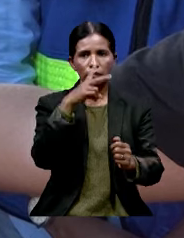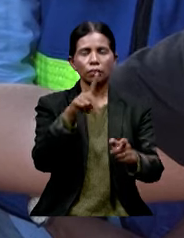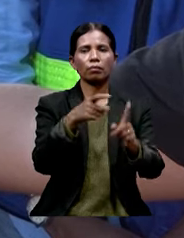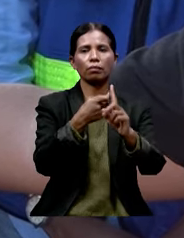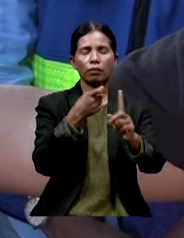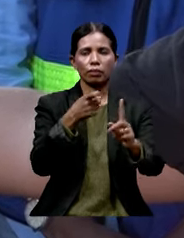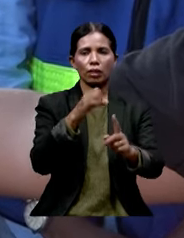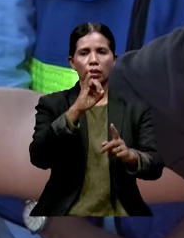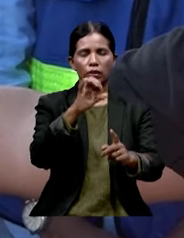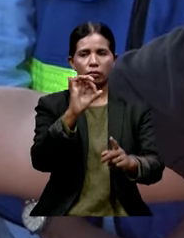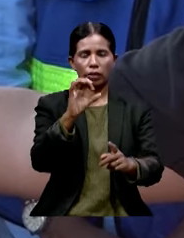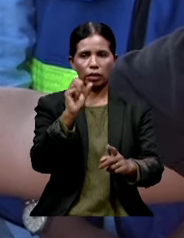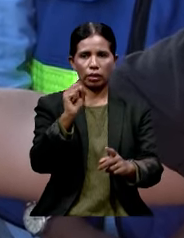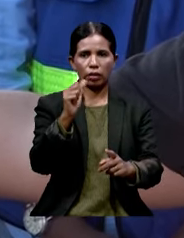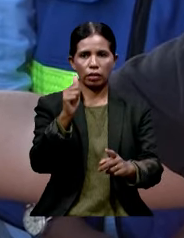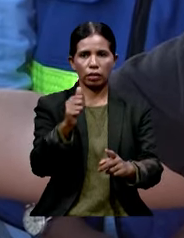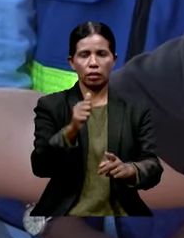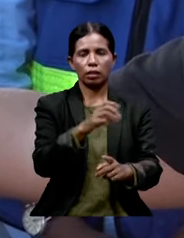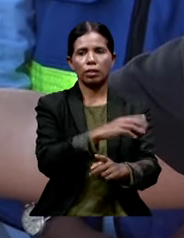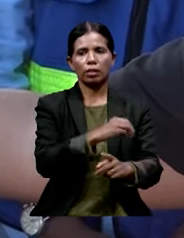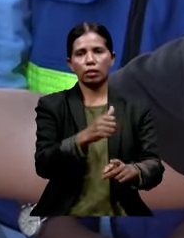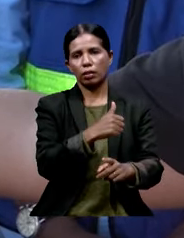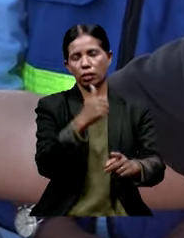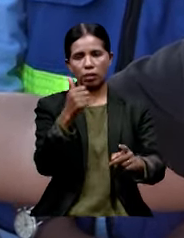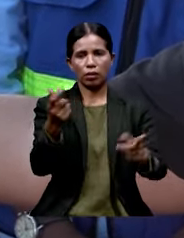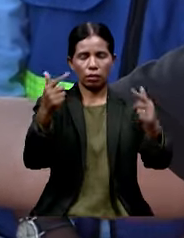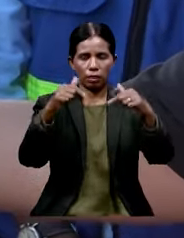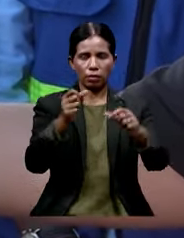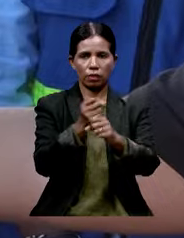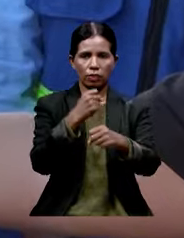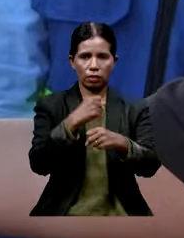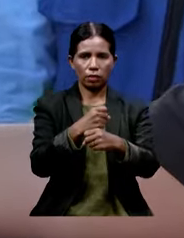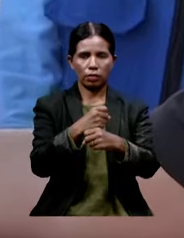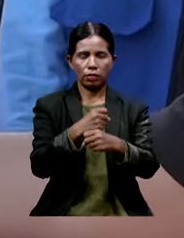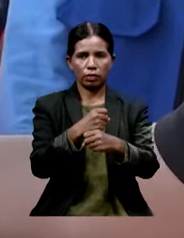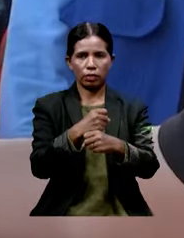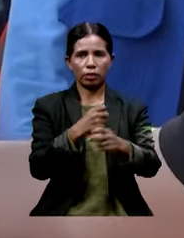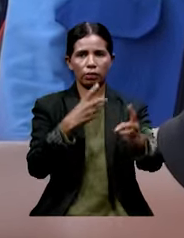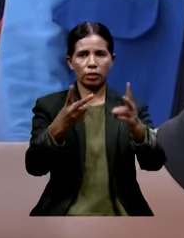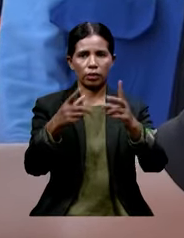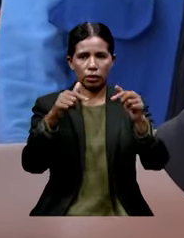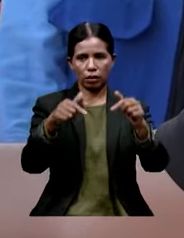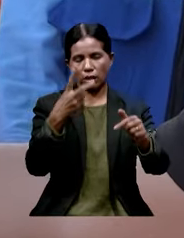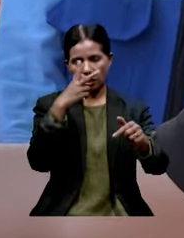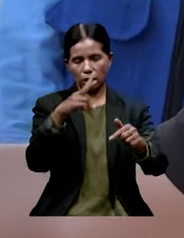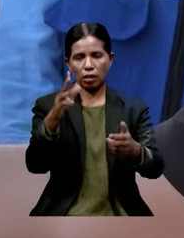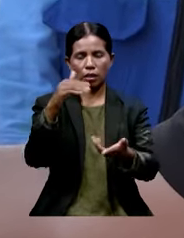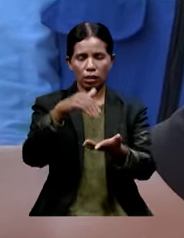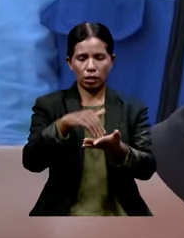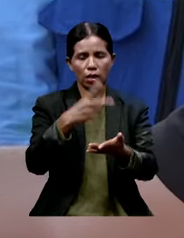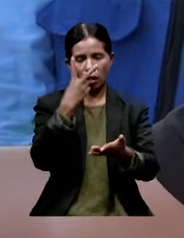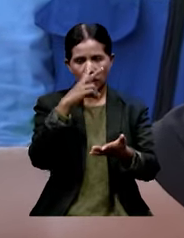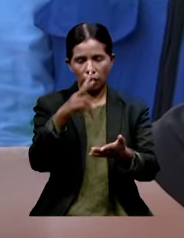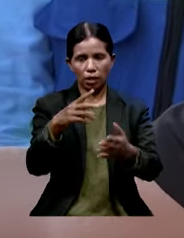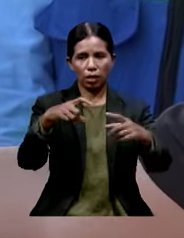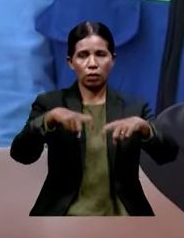IFESA serve no mos entidade Circelo nebe mai halo visita ne atu verifica contentor